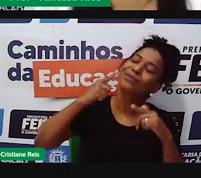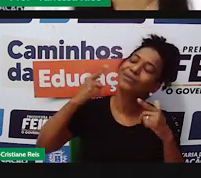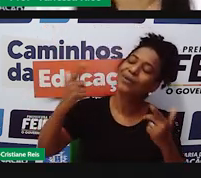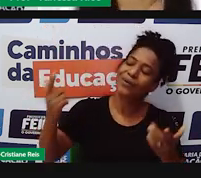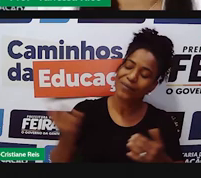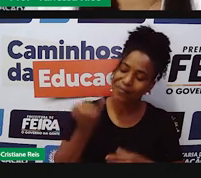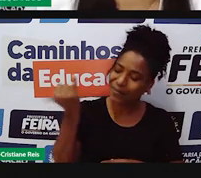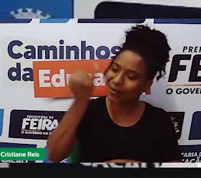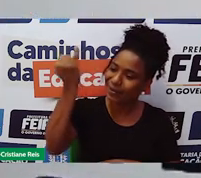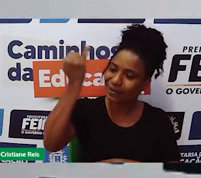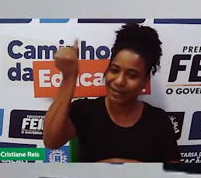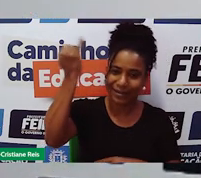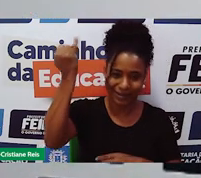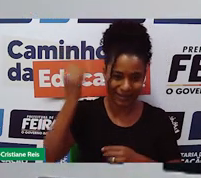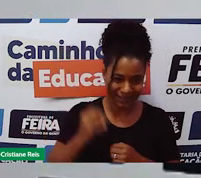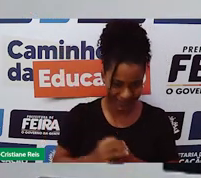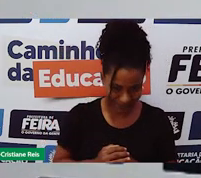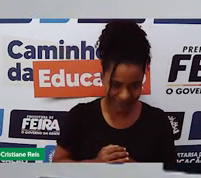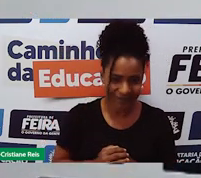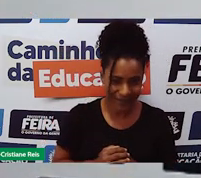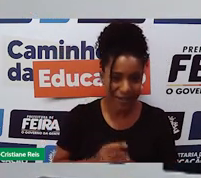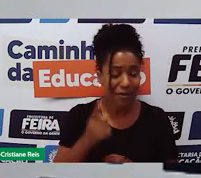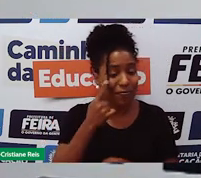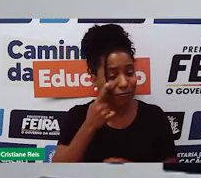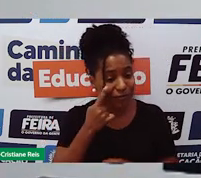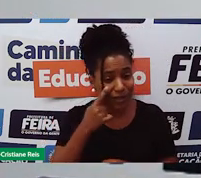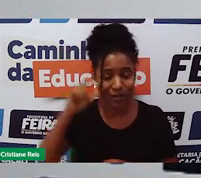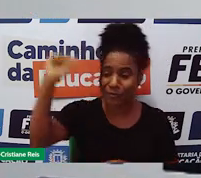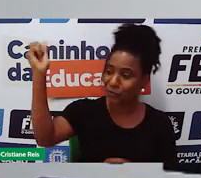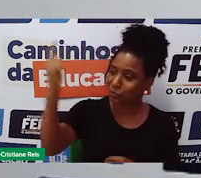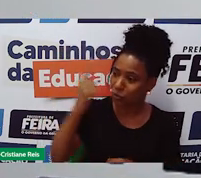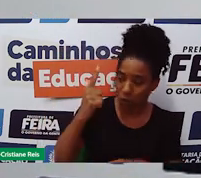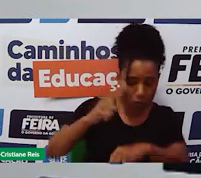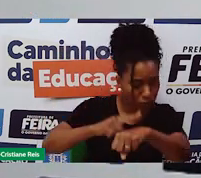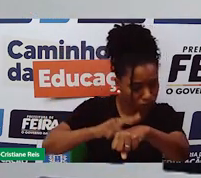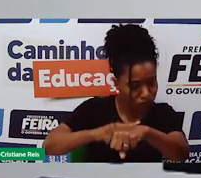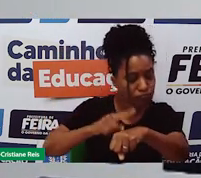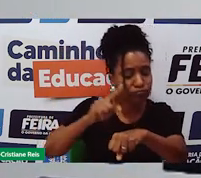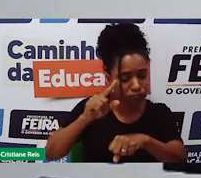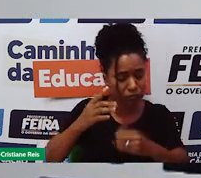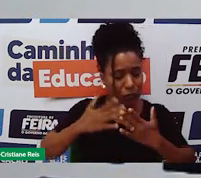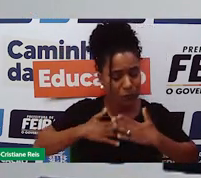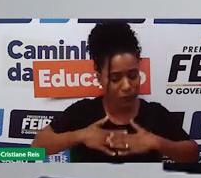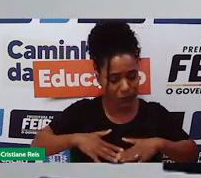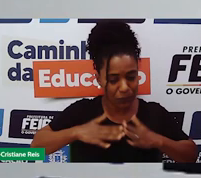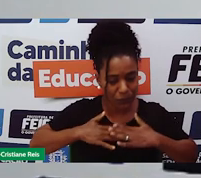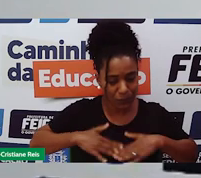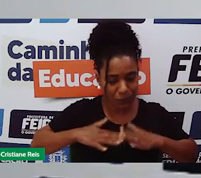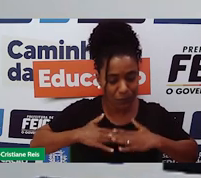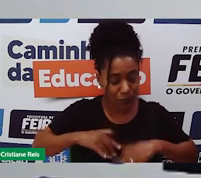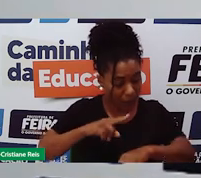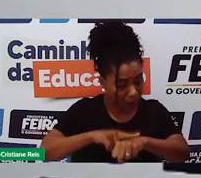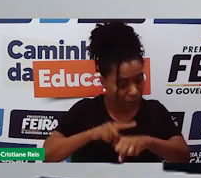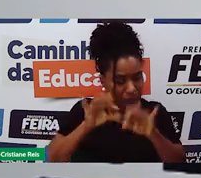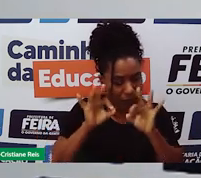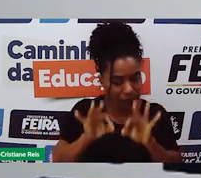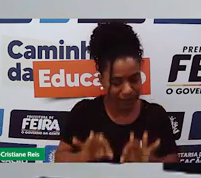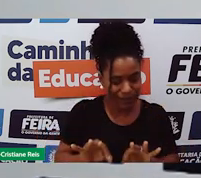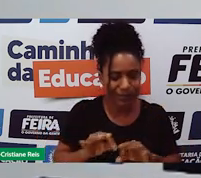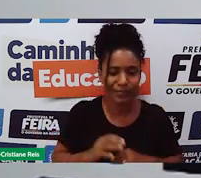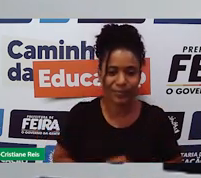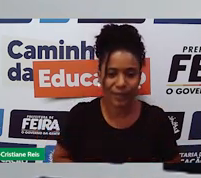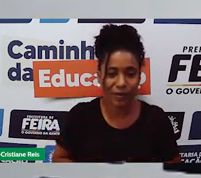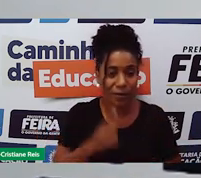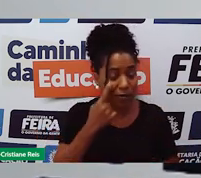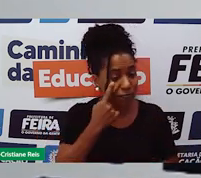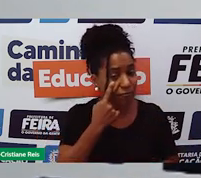ao sol, em mais ou menos, em horários corretos, em horários também inadequados. Agora, observe a atividade que você